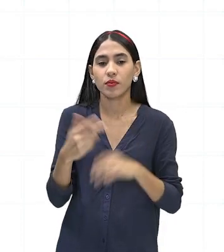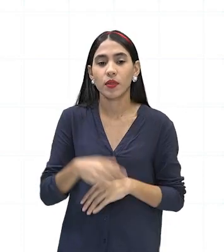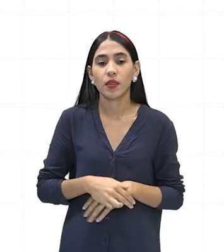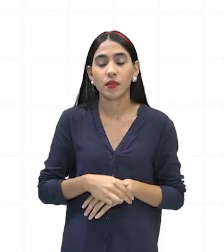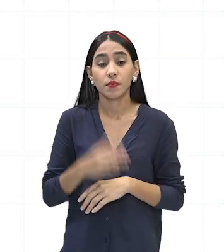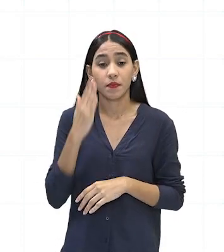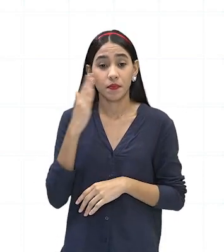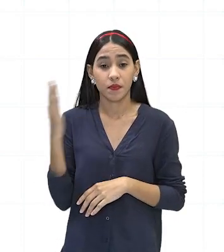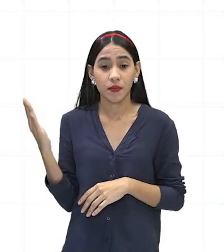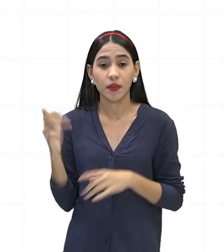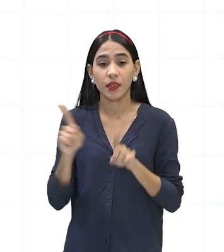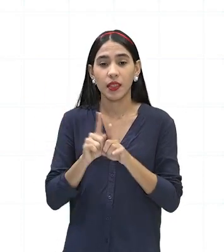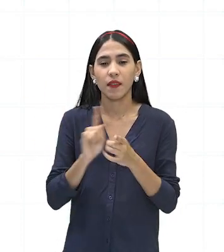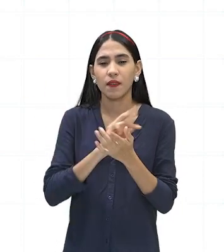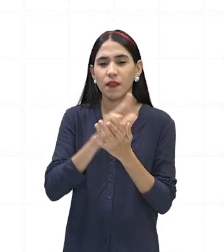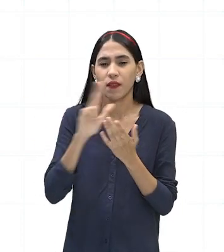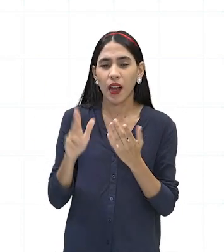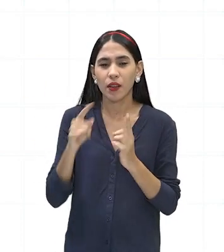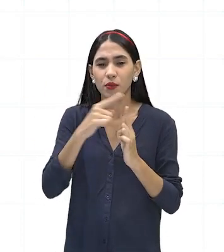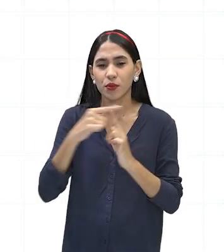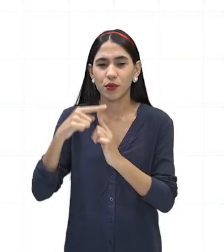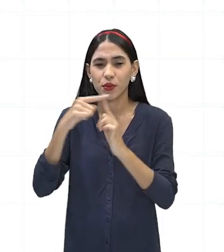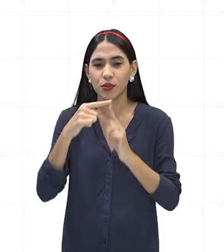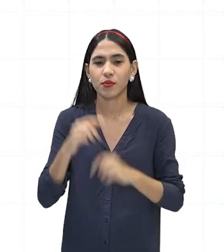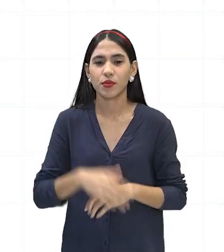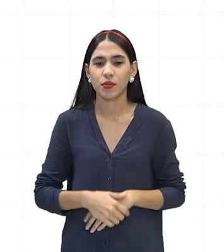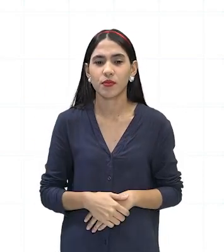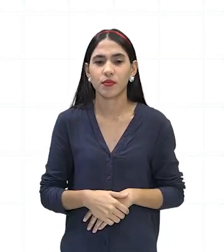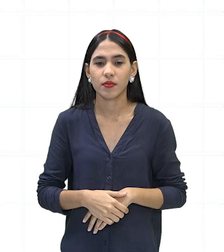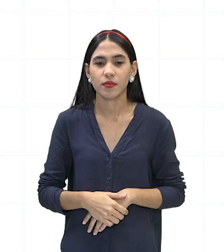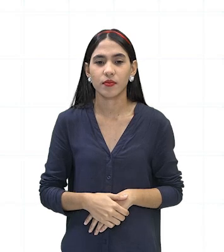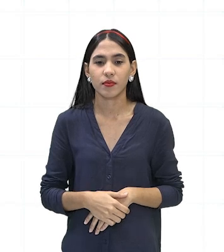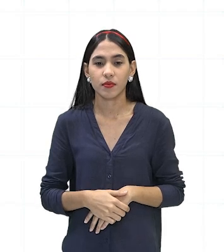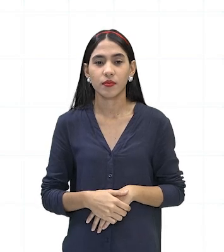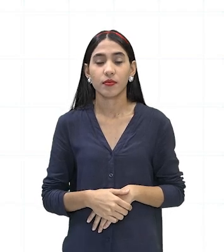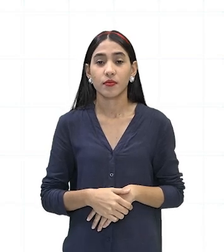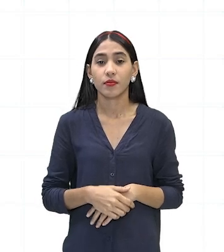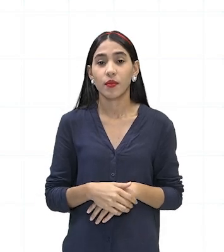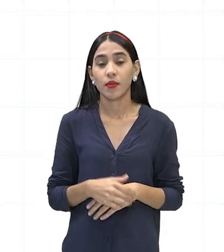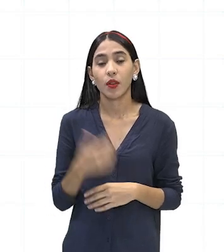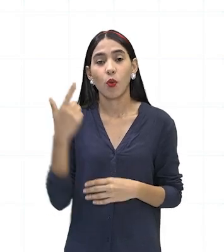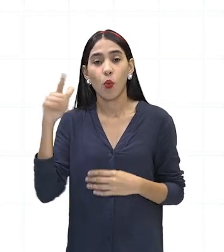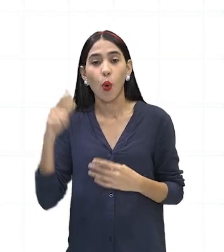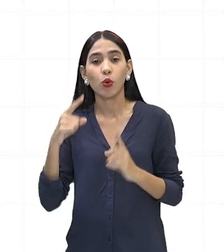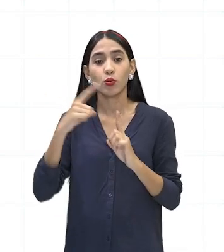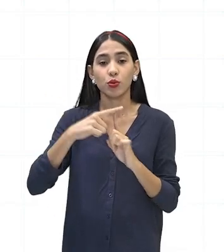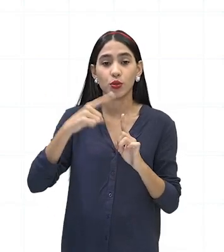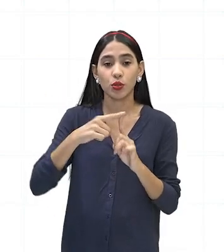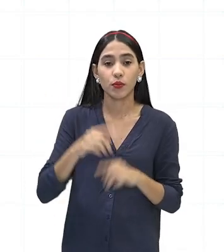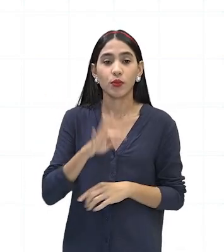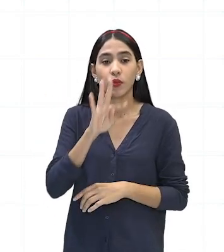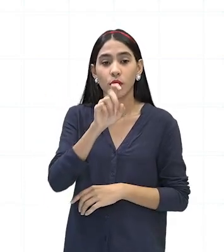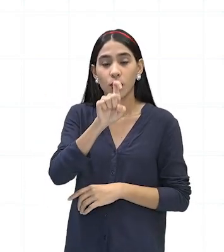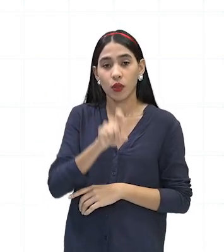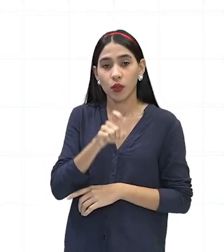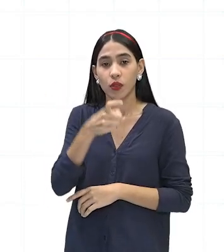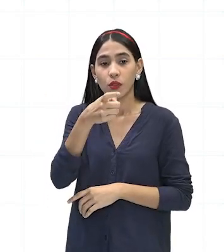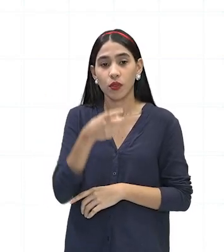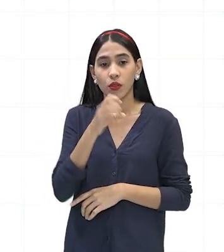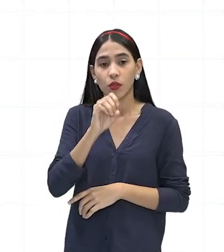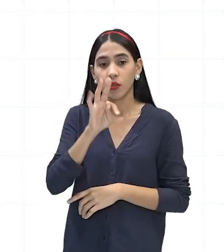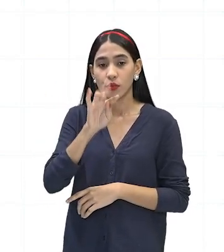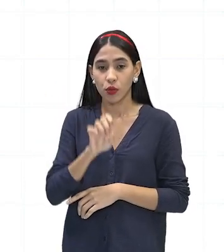Wesley Safadão, Calcinha Preta, entre outros. O quarto estilo que eu apresentei para vocês foi o shot. Sua origem